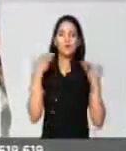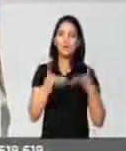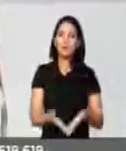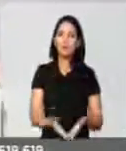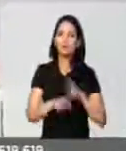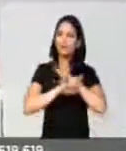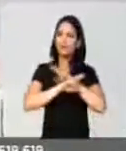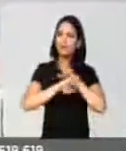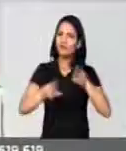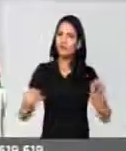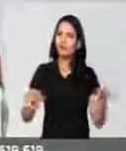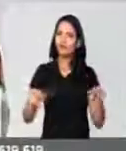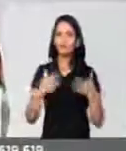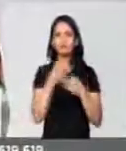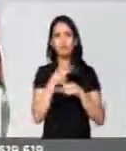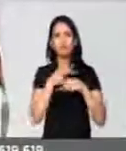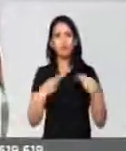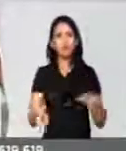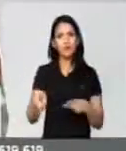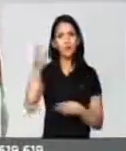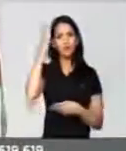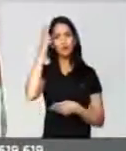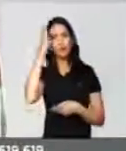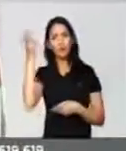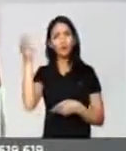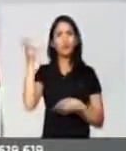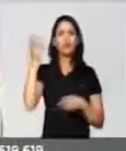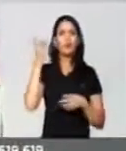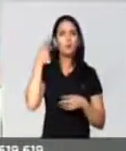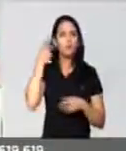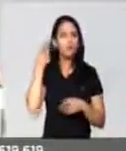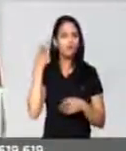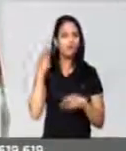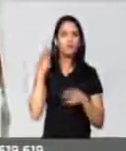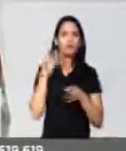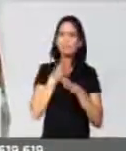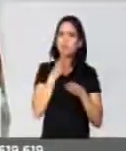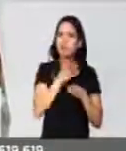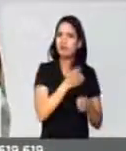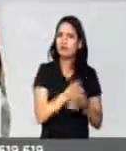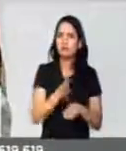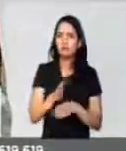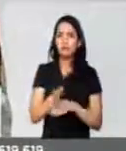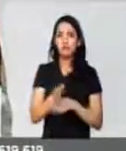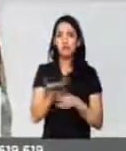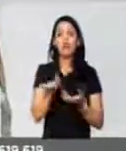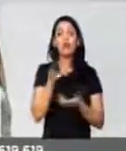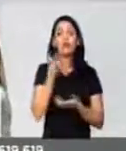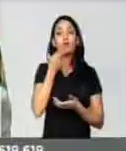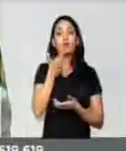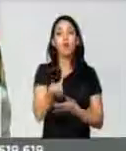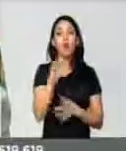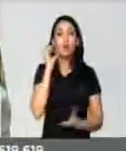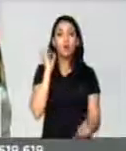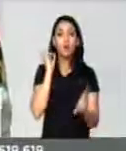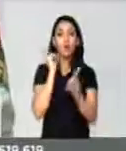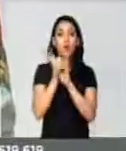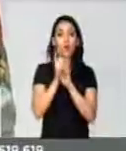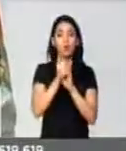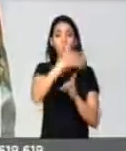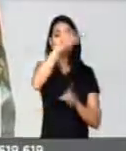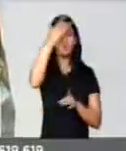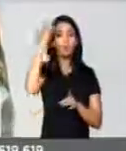atividades políticas e culturais. E uma delas que eu quero destacar é o encontro de vaqueiros no distrito